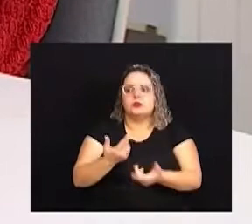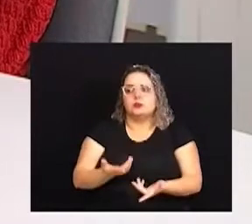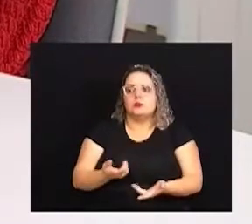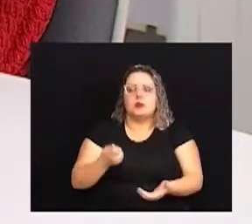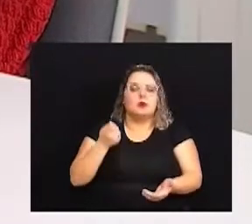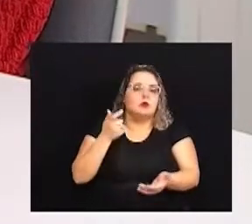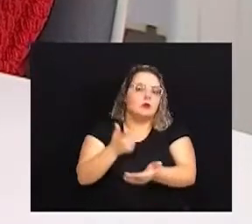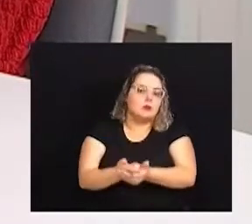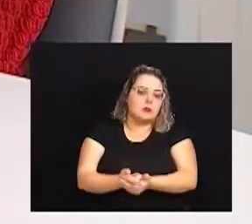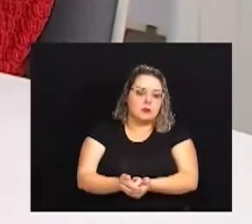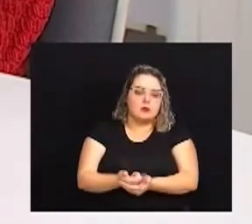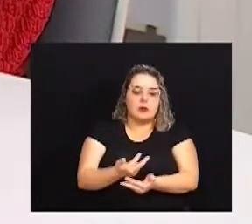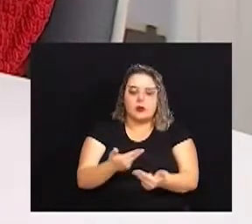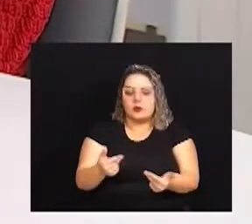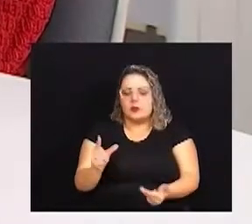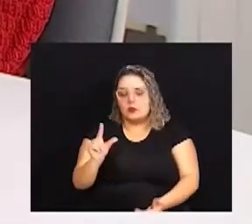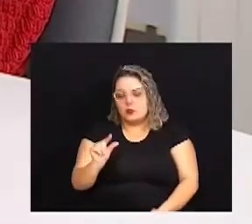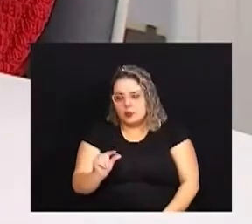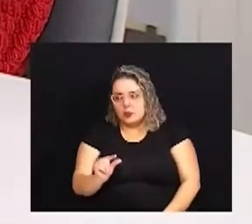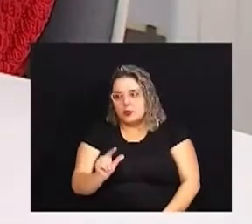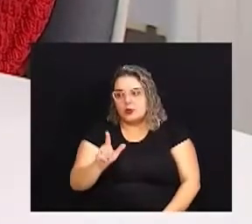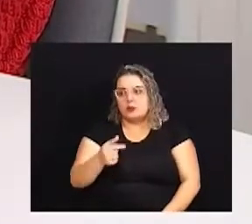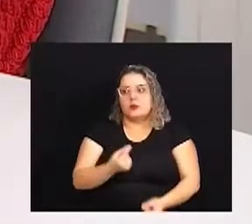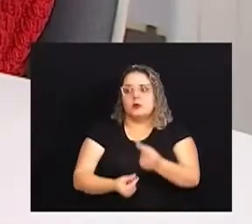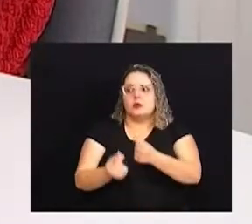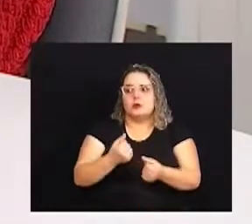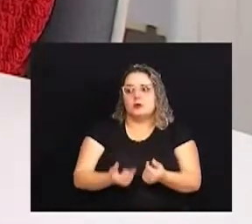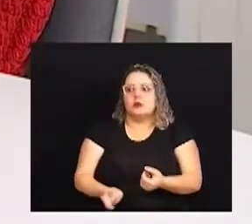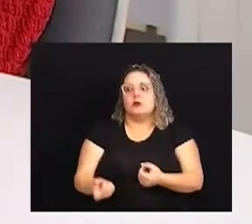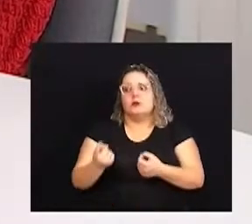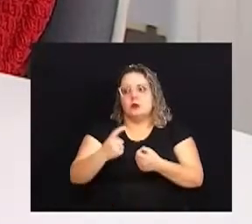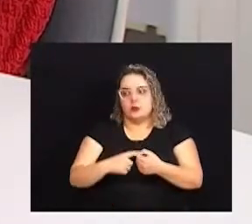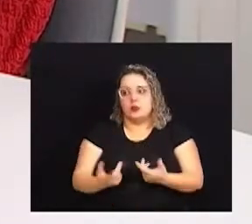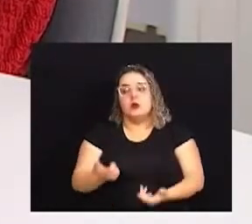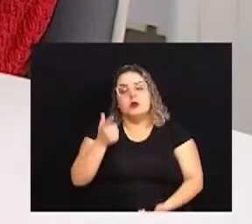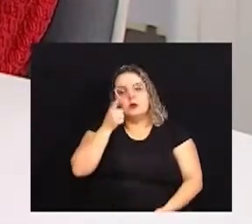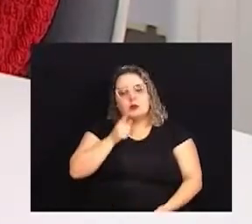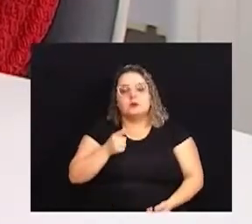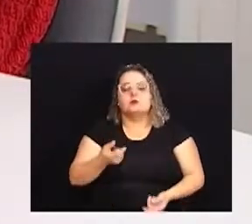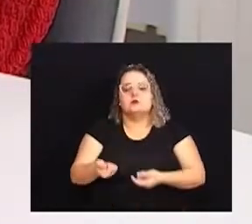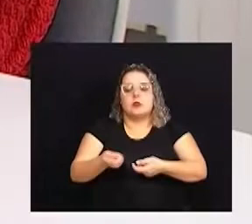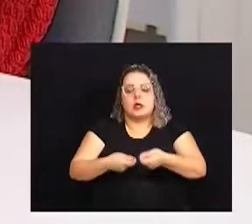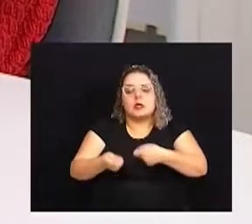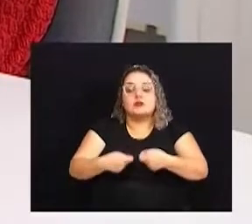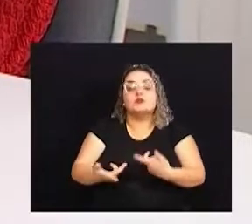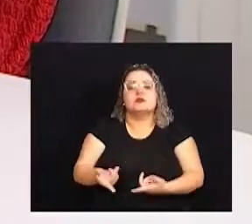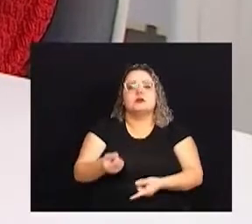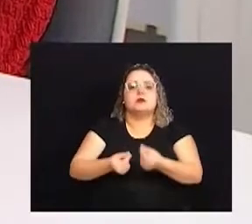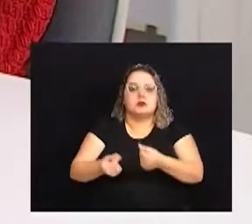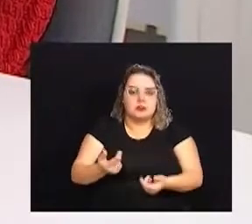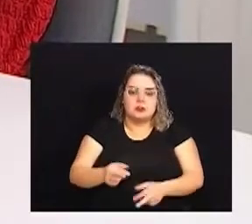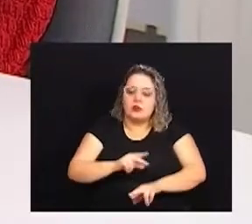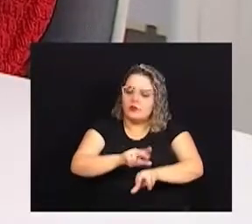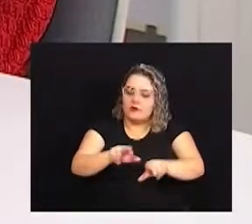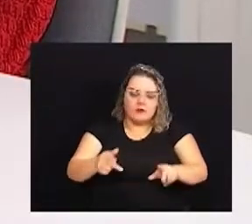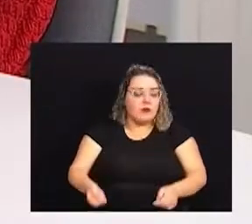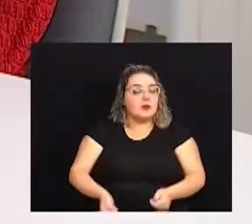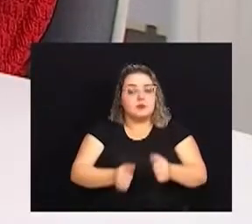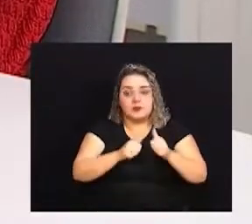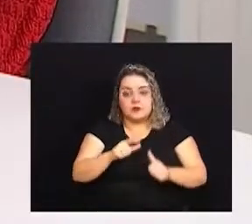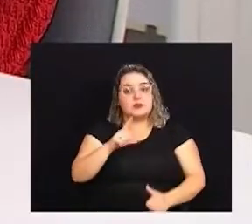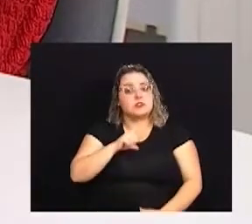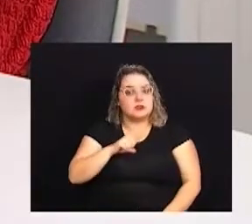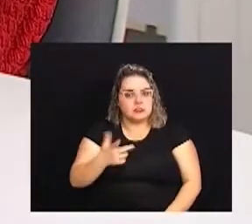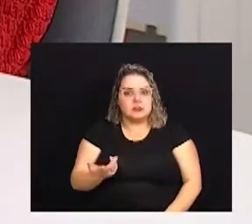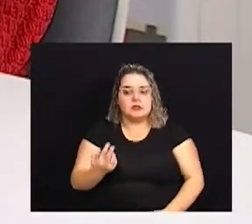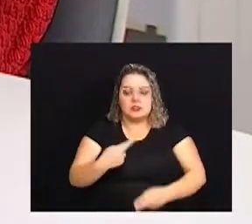esse dinheiro eventualmente para comprar algo barato. Depois, quando a economia volta ao normal, você consegue ganhar um dinheiro. Então, são várias vantagens